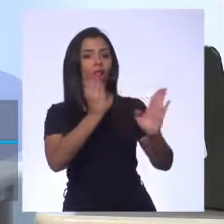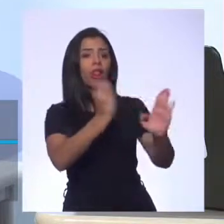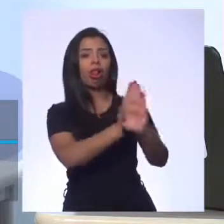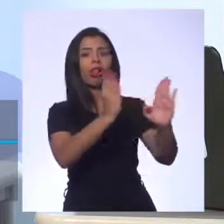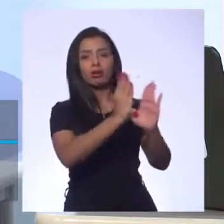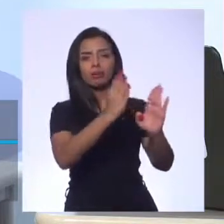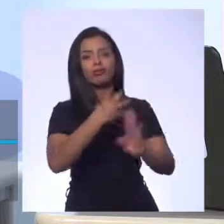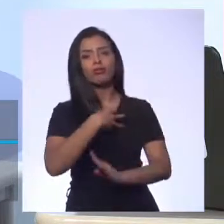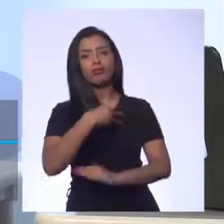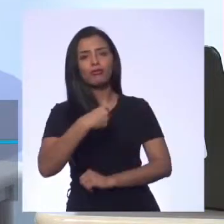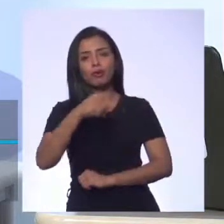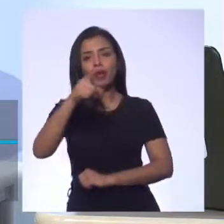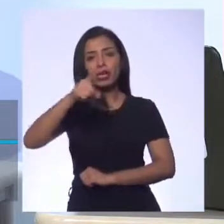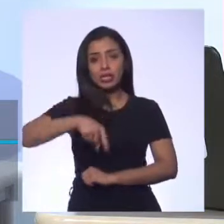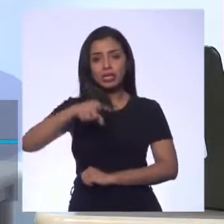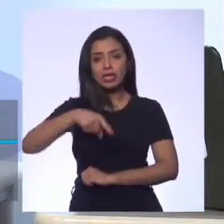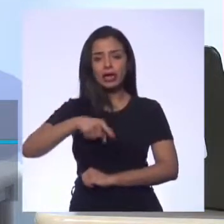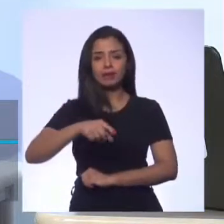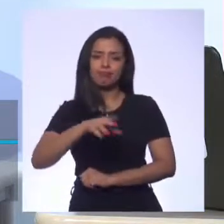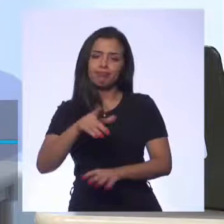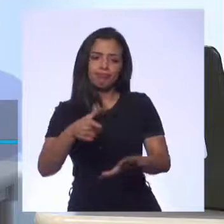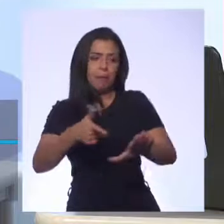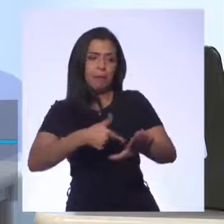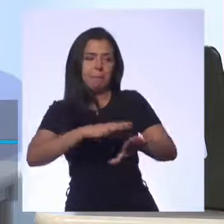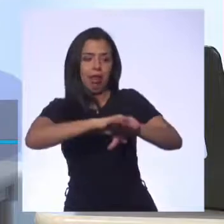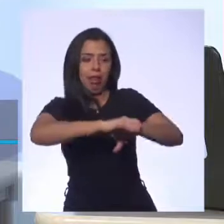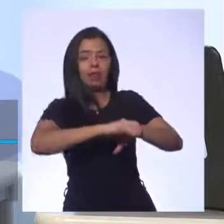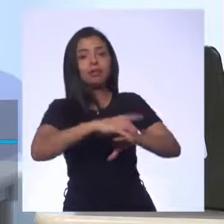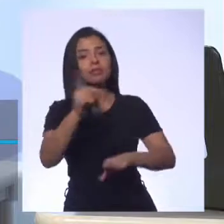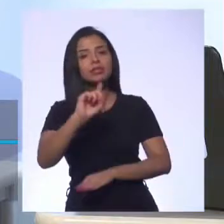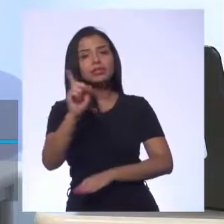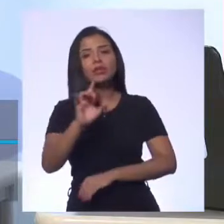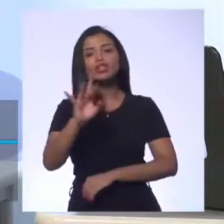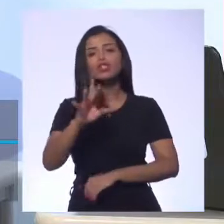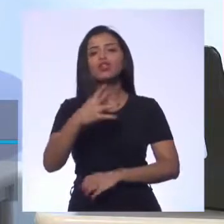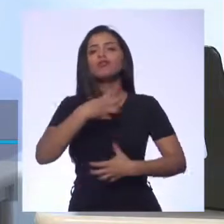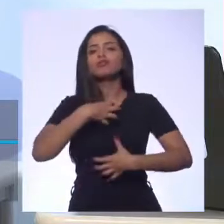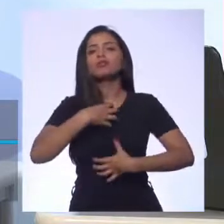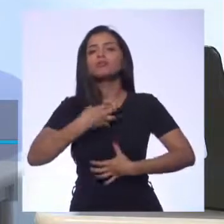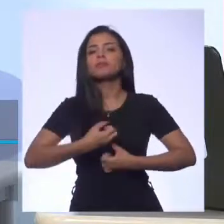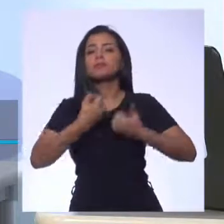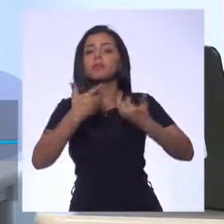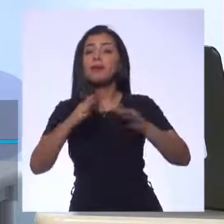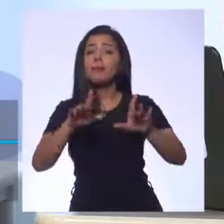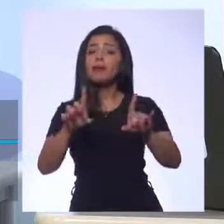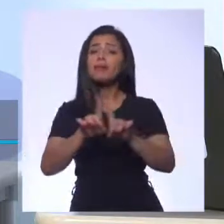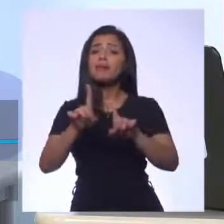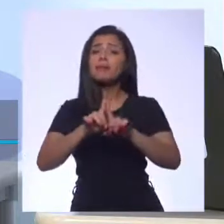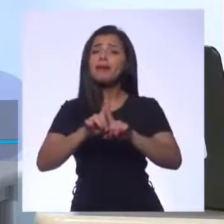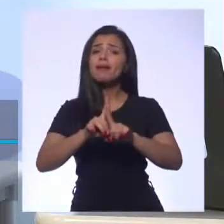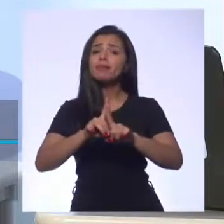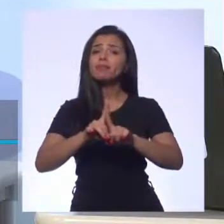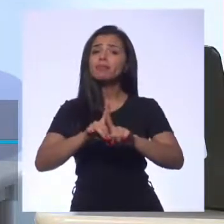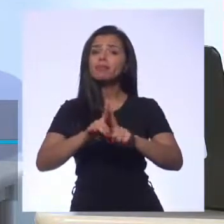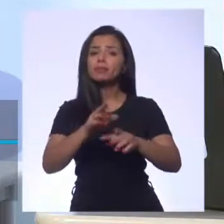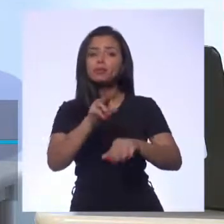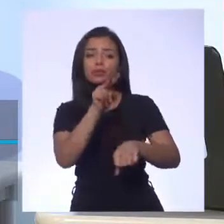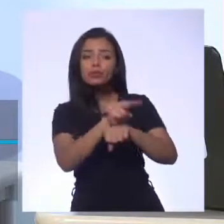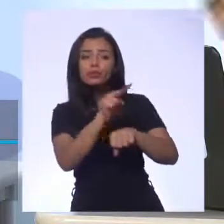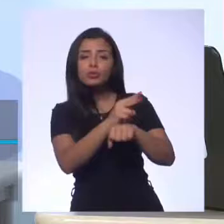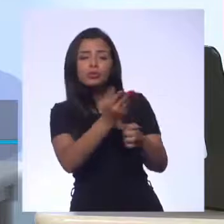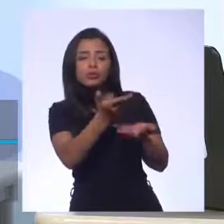de linguagem, que ela literalmente fica no pé, mas uma pessoa muito atenta, cuidadosa. Então, cuidadosa aí nesse